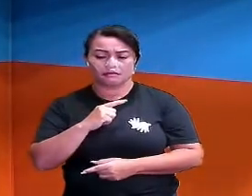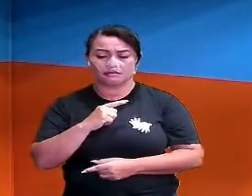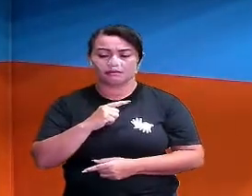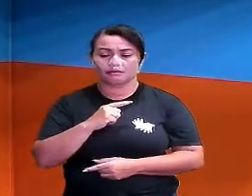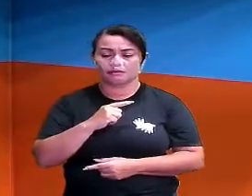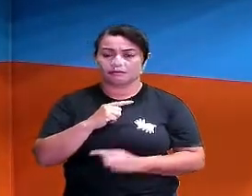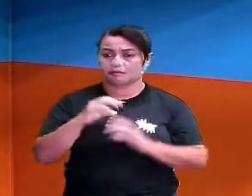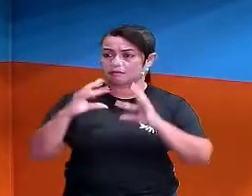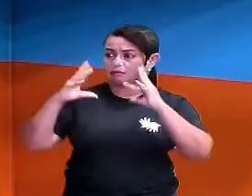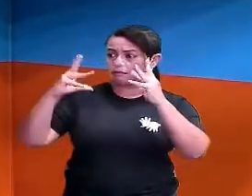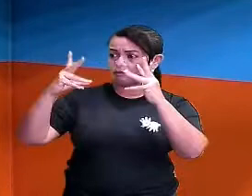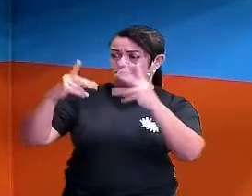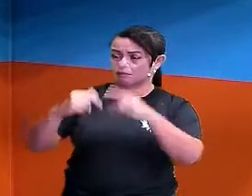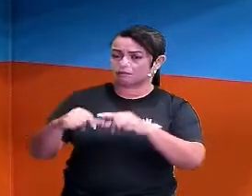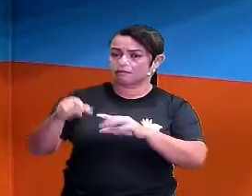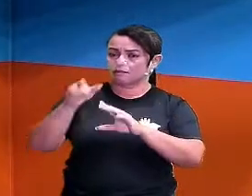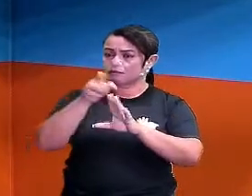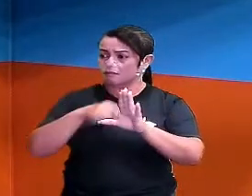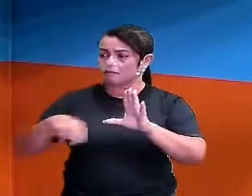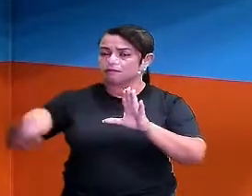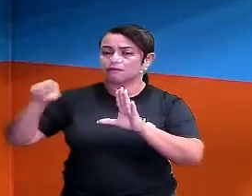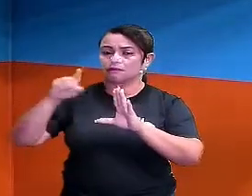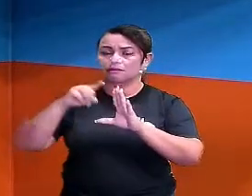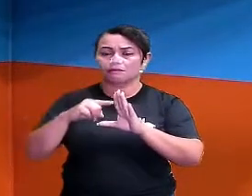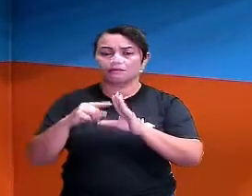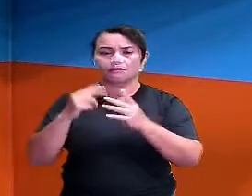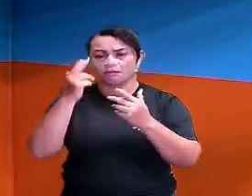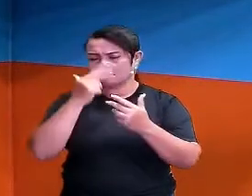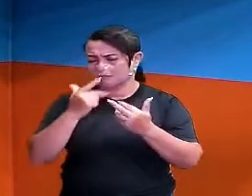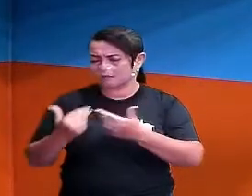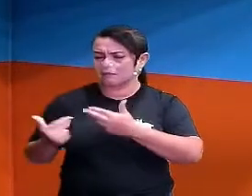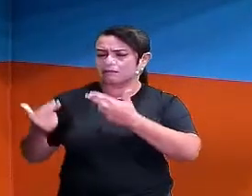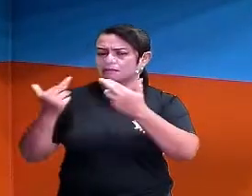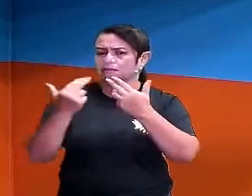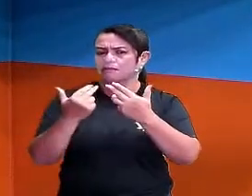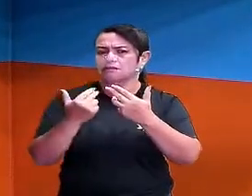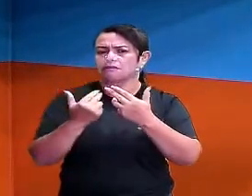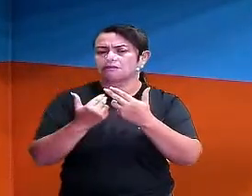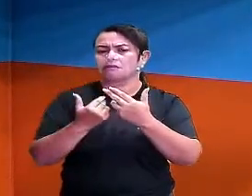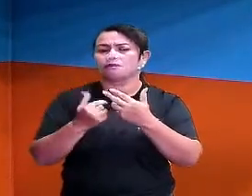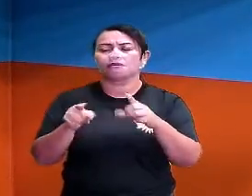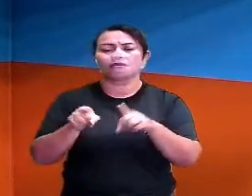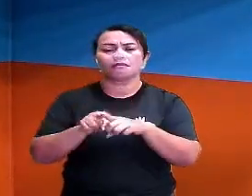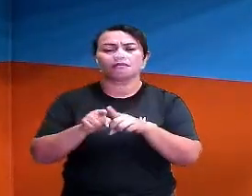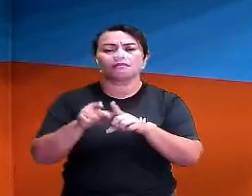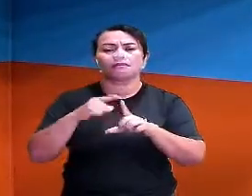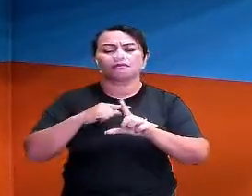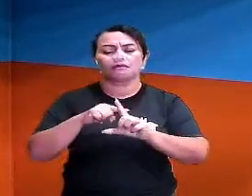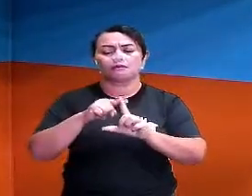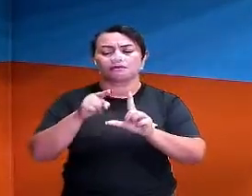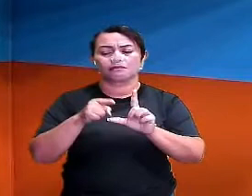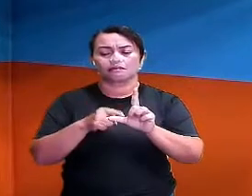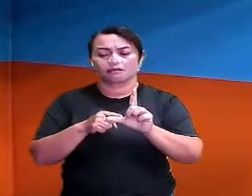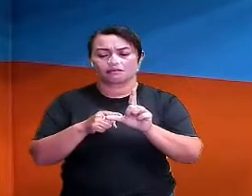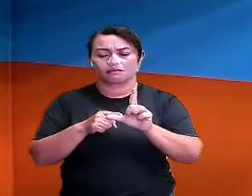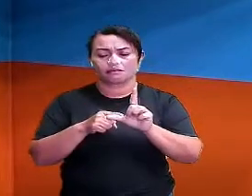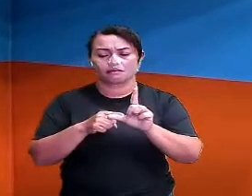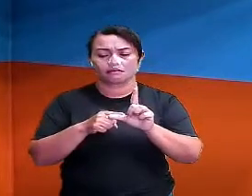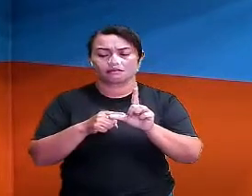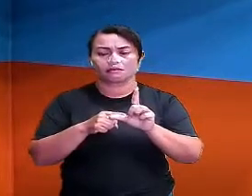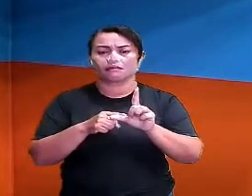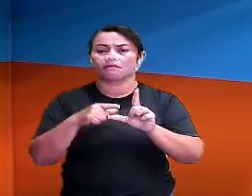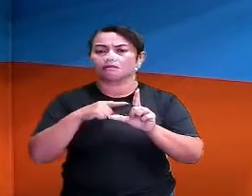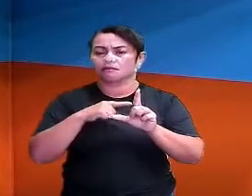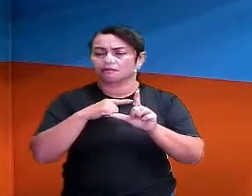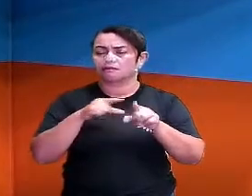tem todas as medidas do lado congruentes, as mesmas medidas, né? E os ângulos é equiângulo quando eu